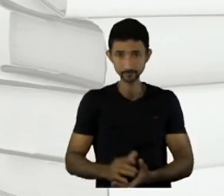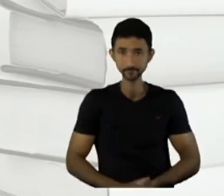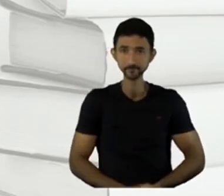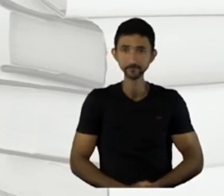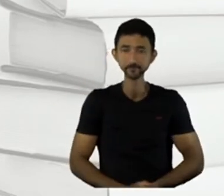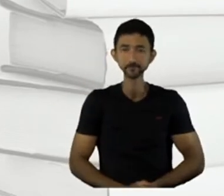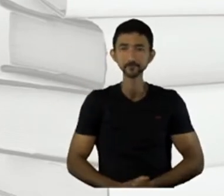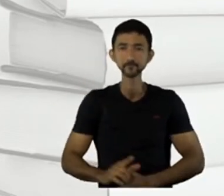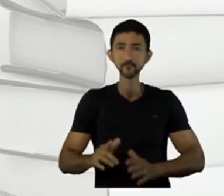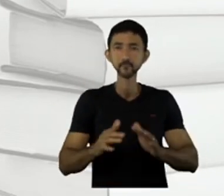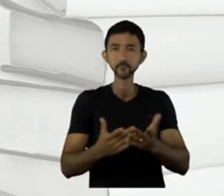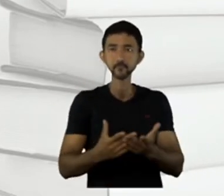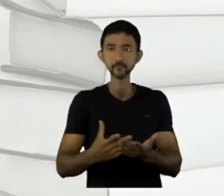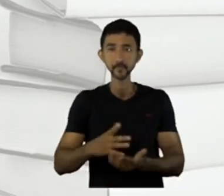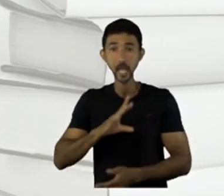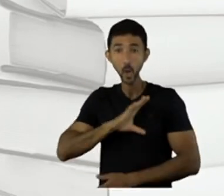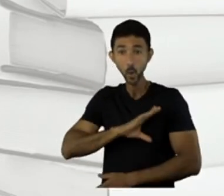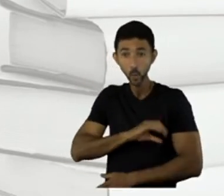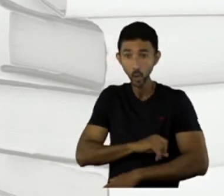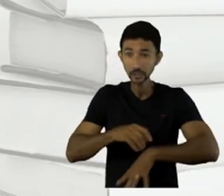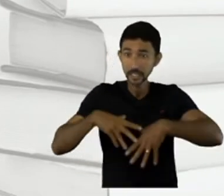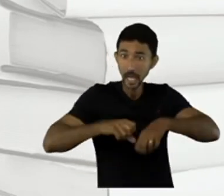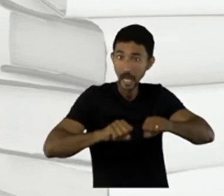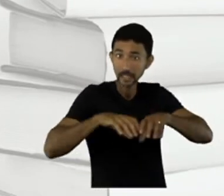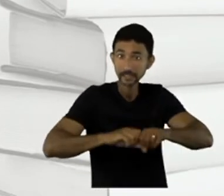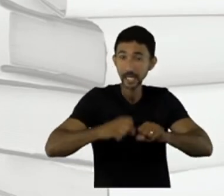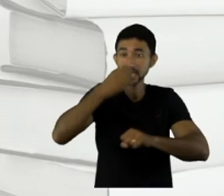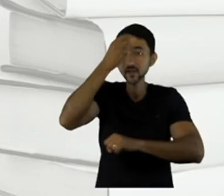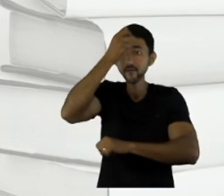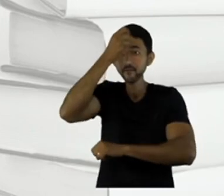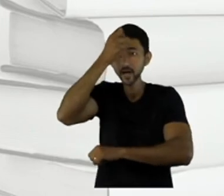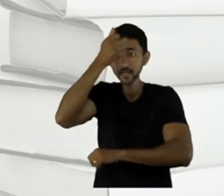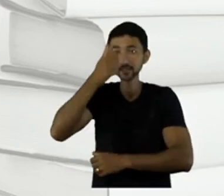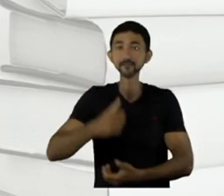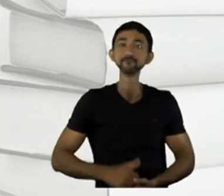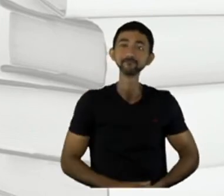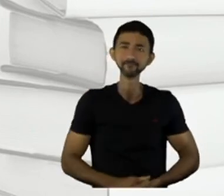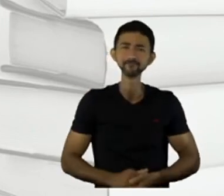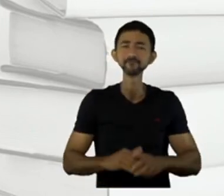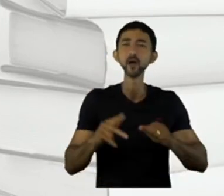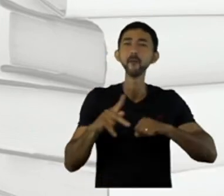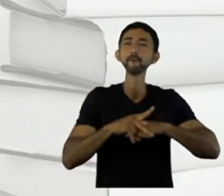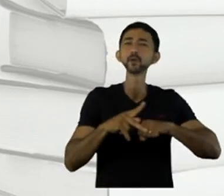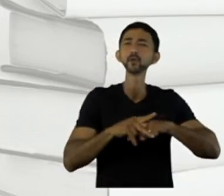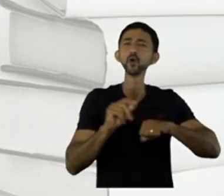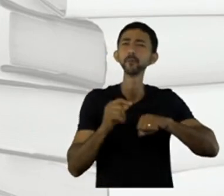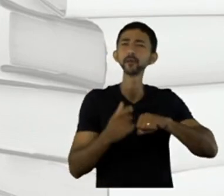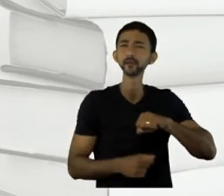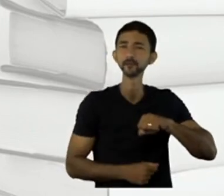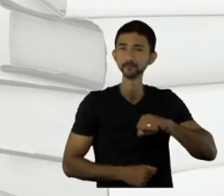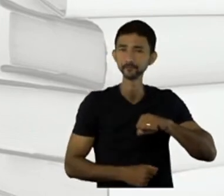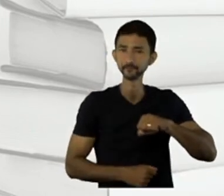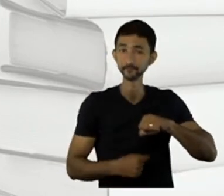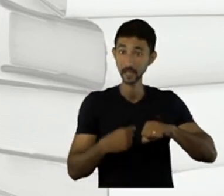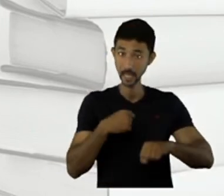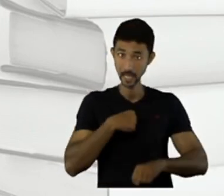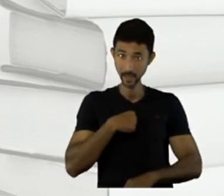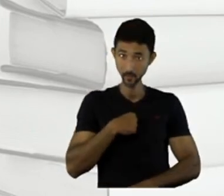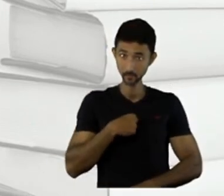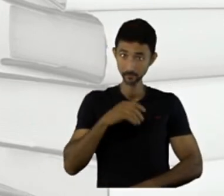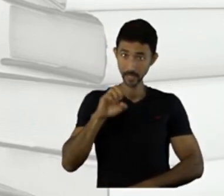próxima frase. Eu gosto é de açaí com farinha. Qual é o pronome dessa frase?